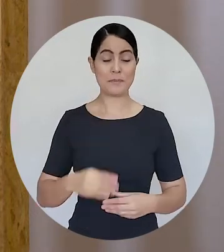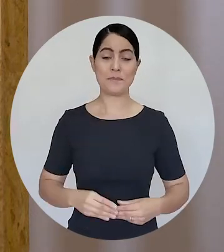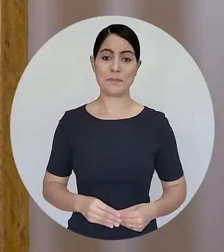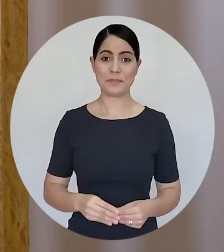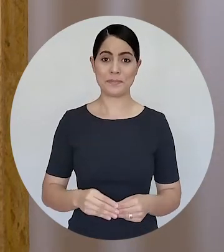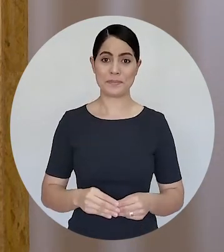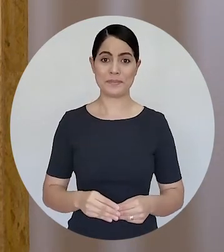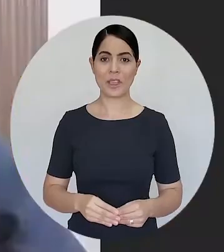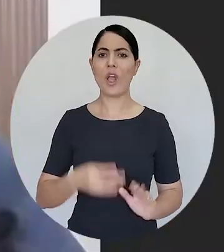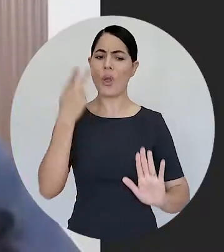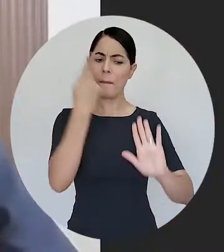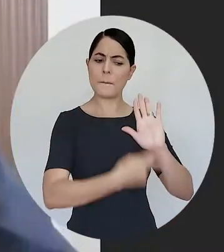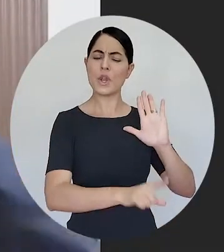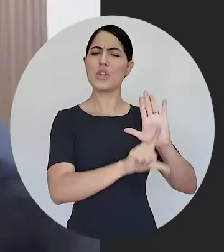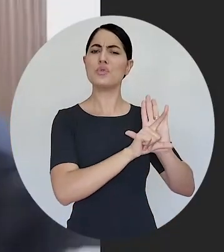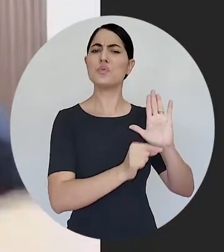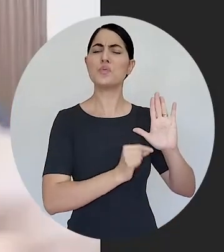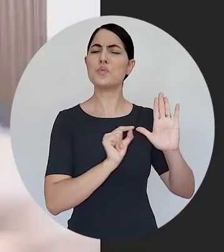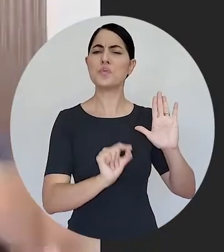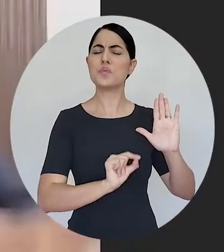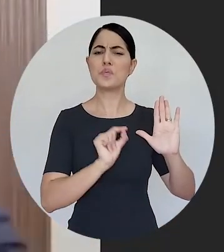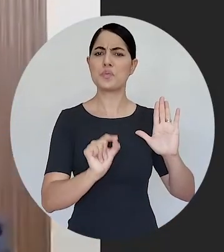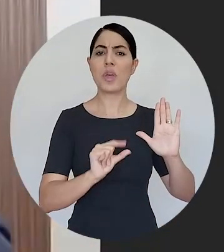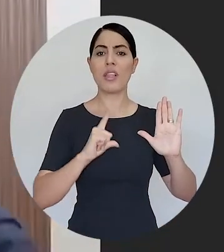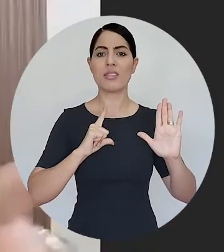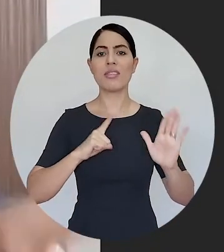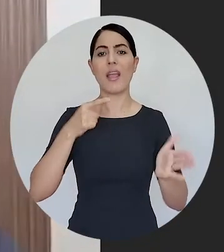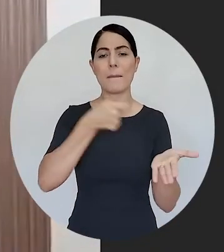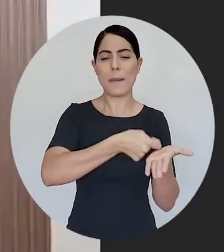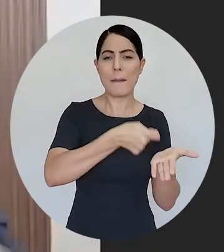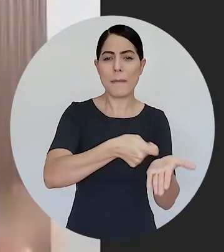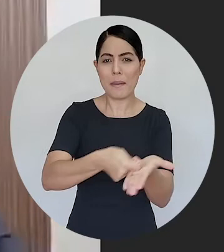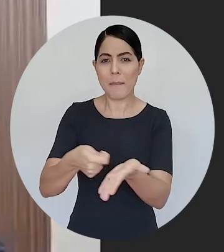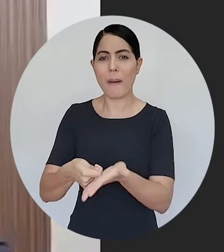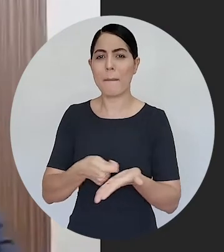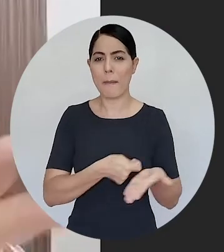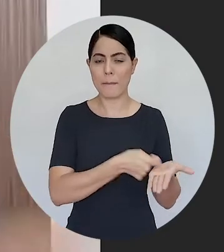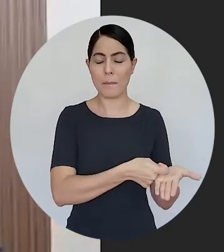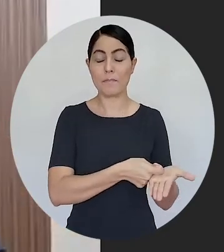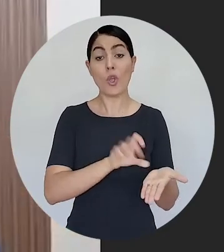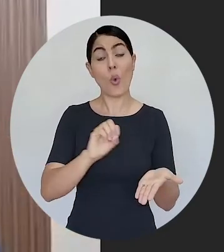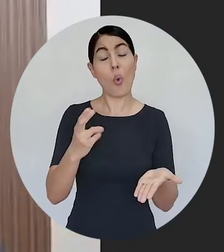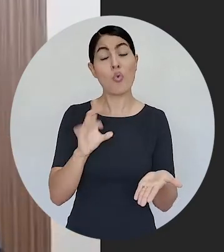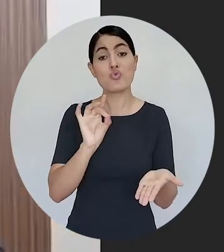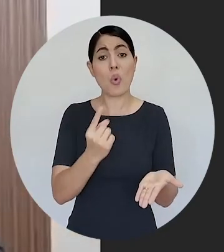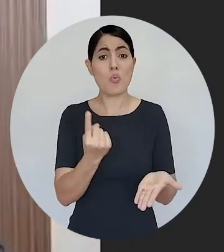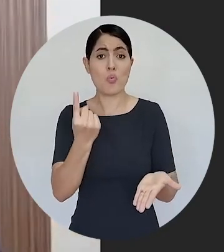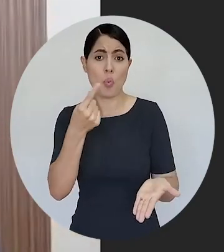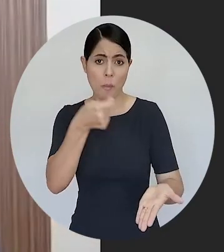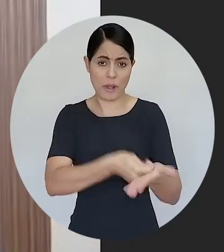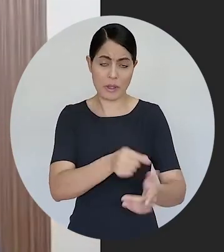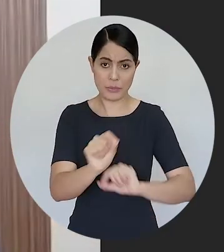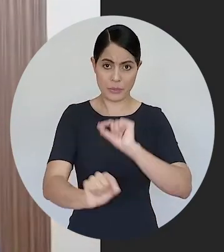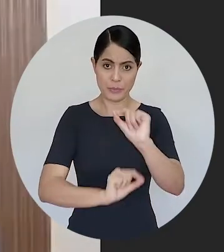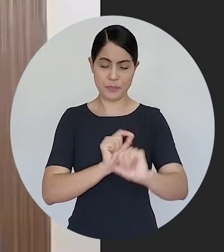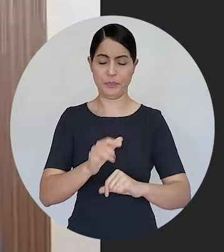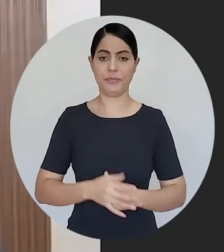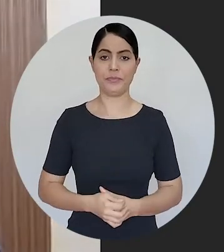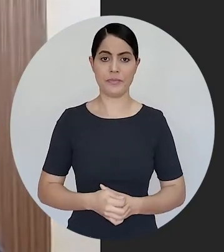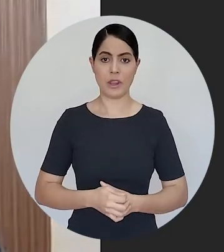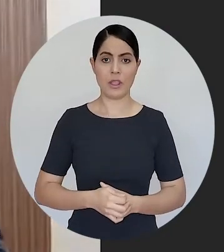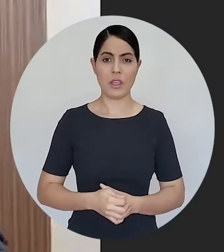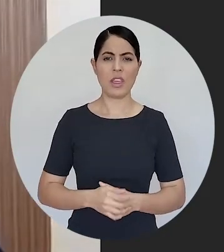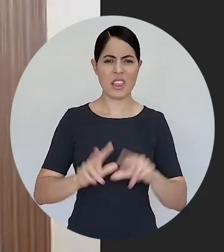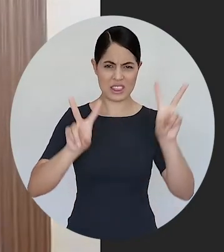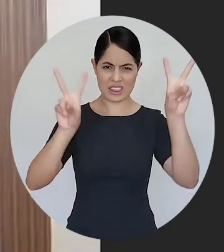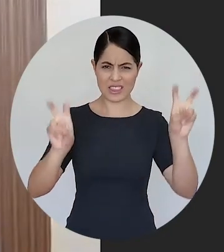foi o debate. Pelo projeto de lei existe essas obrigatoriedades, ou essa obrigatoriedade